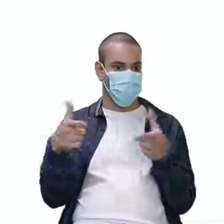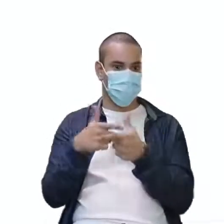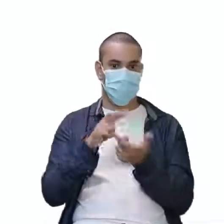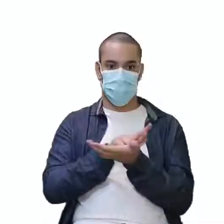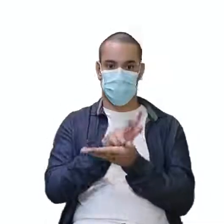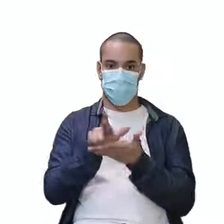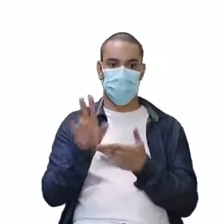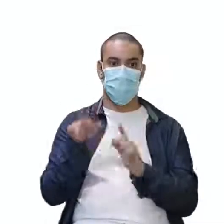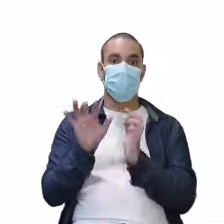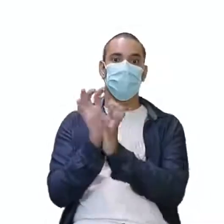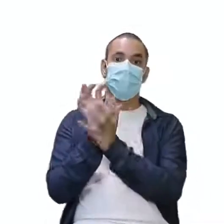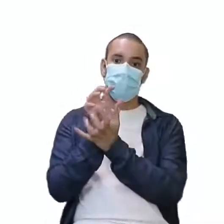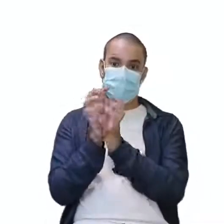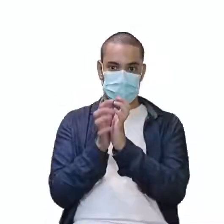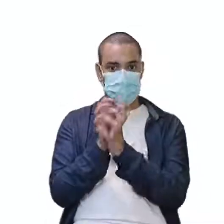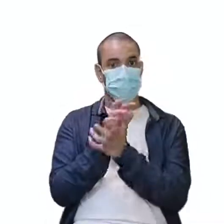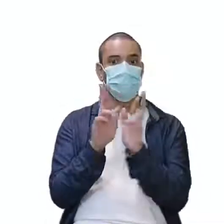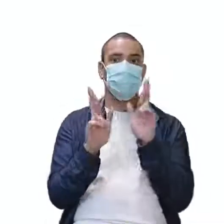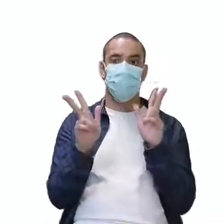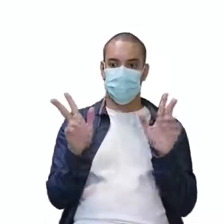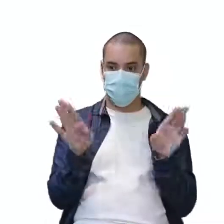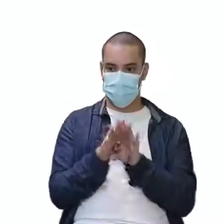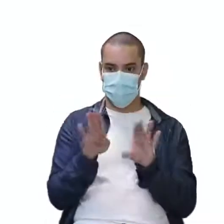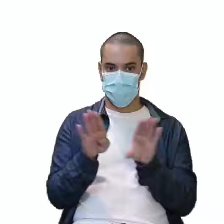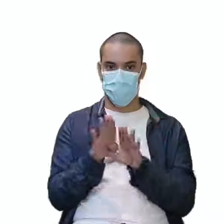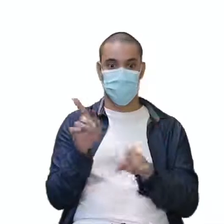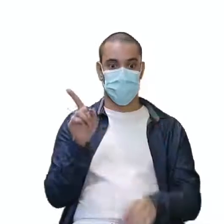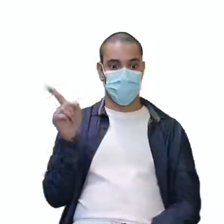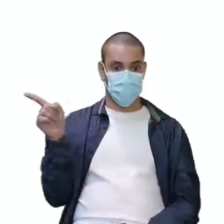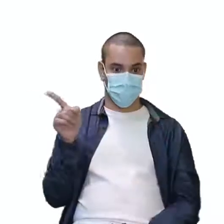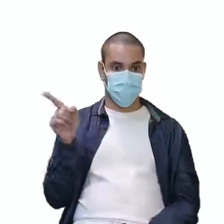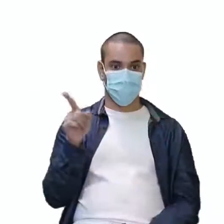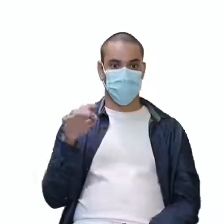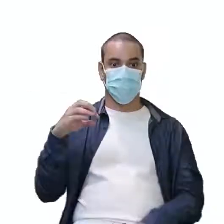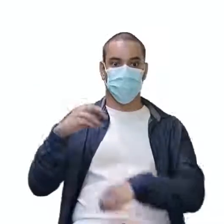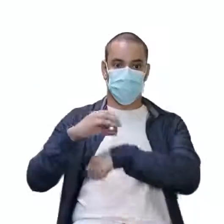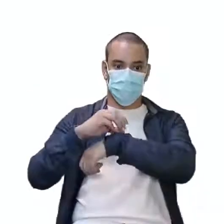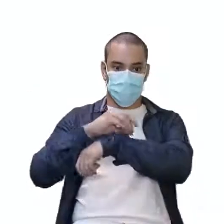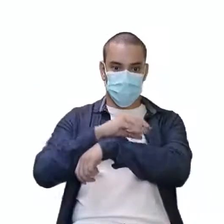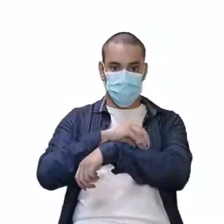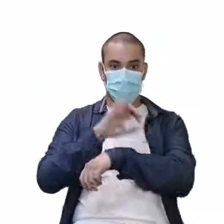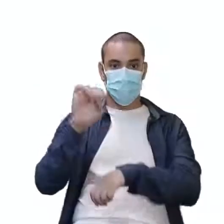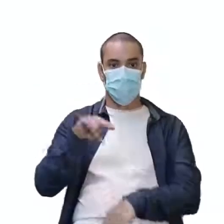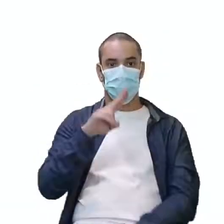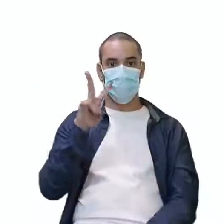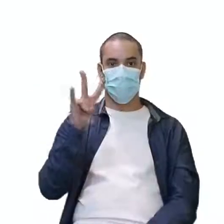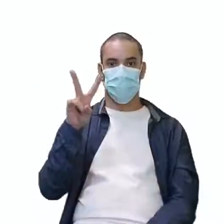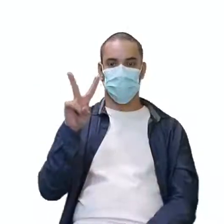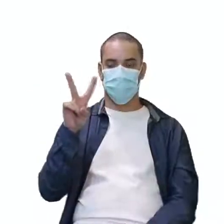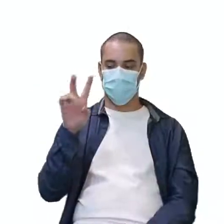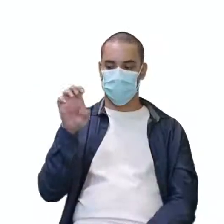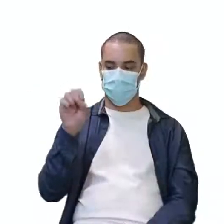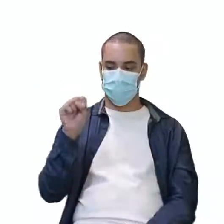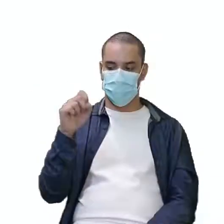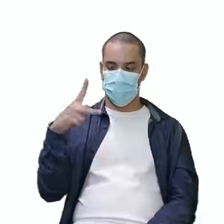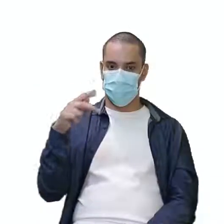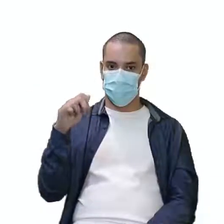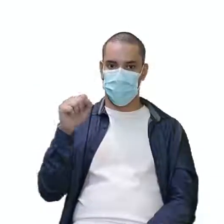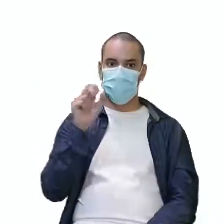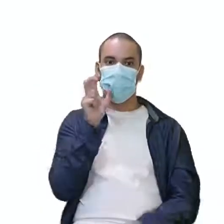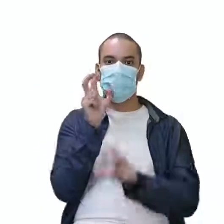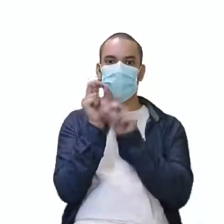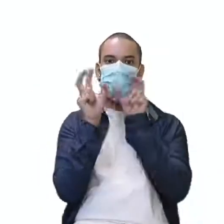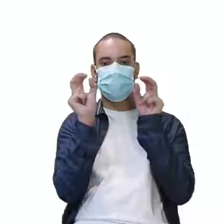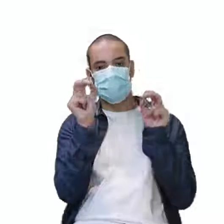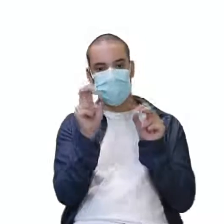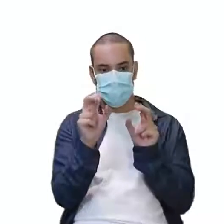a mandíbula diferente, tá? Isso a gente se tratando aí de formigas ou também de vespas, certo? E essa